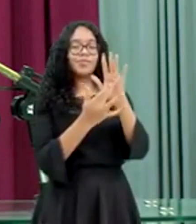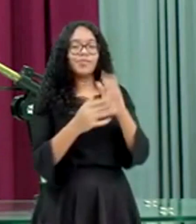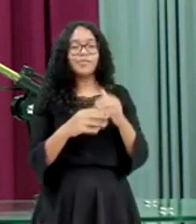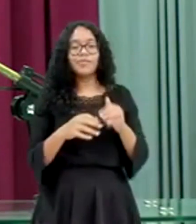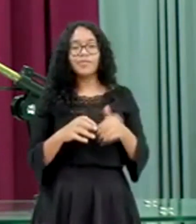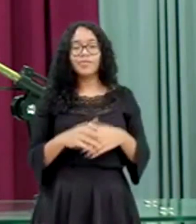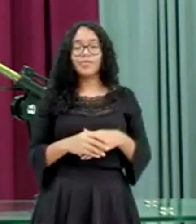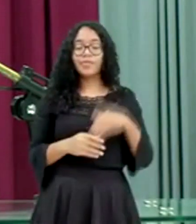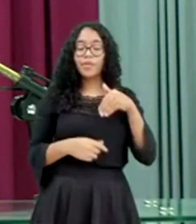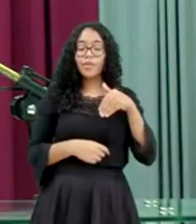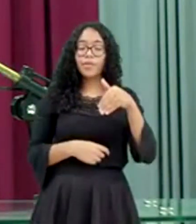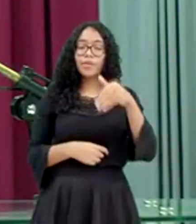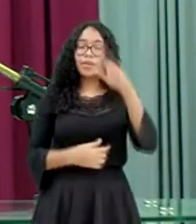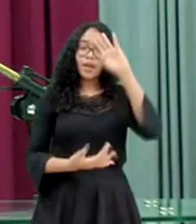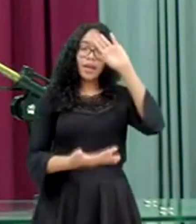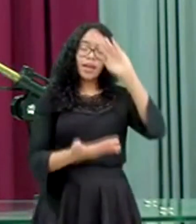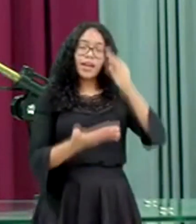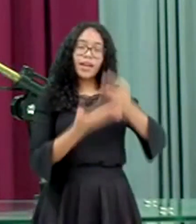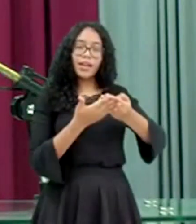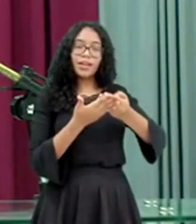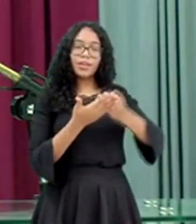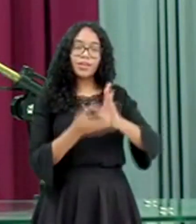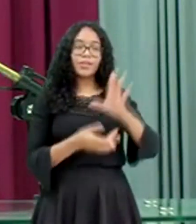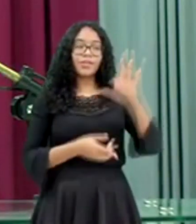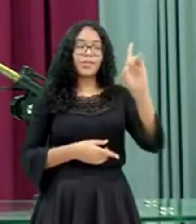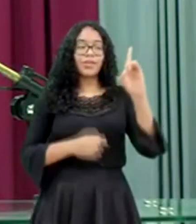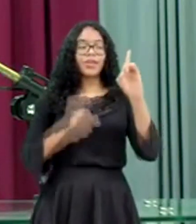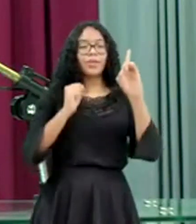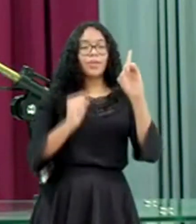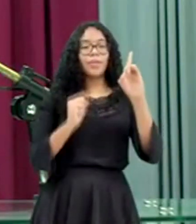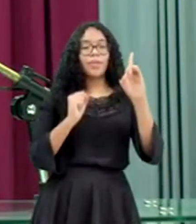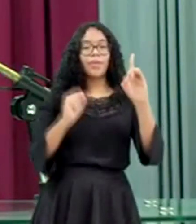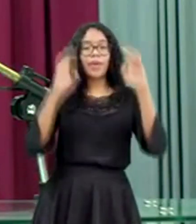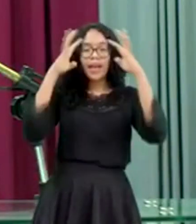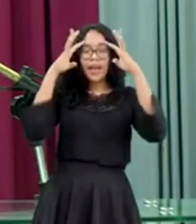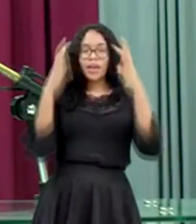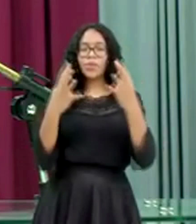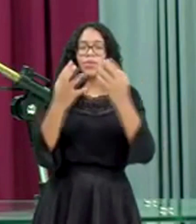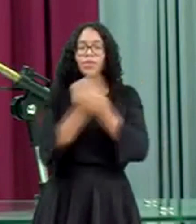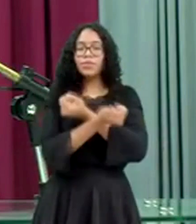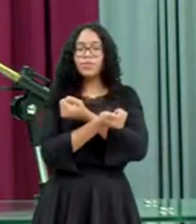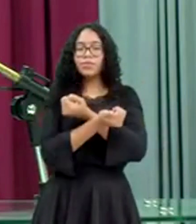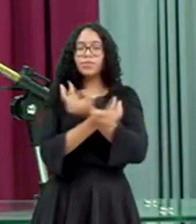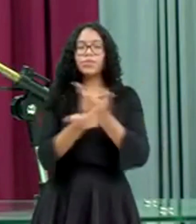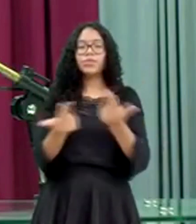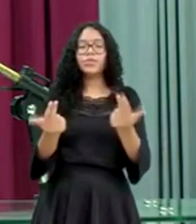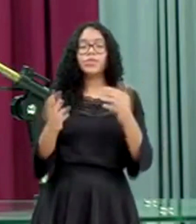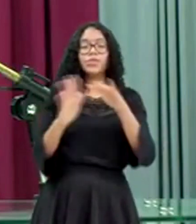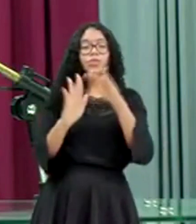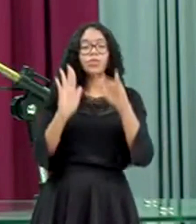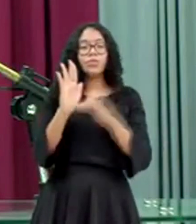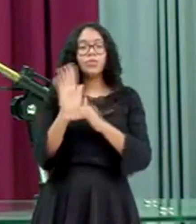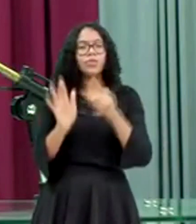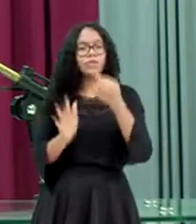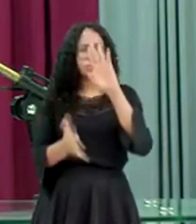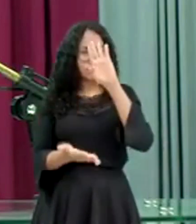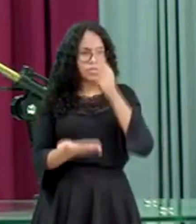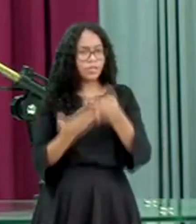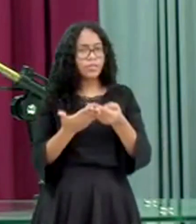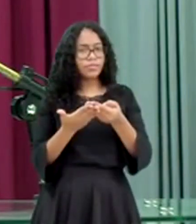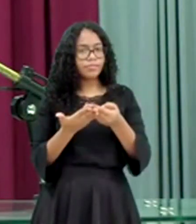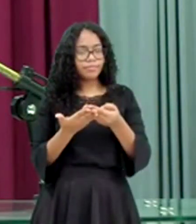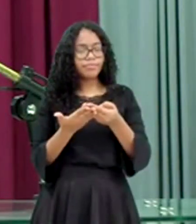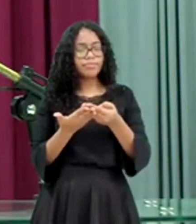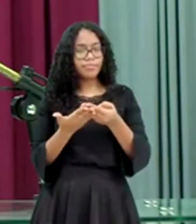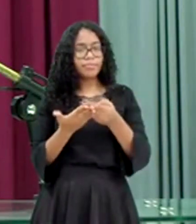Vamos continuar crendo que Deus pode resolver esta causa. Você crê nisso? Você